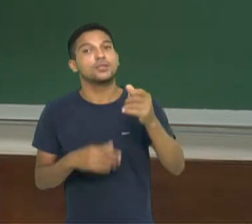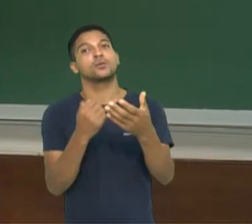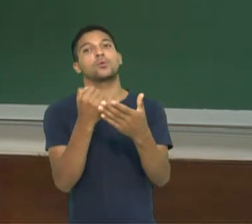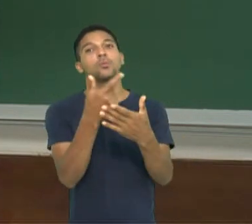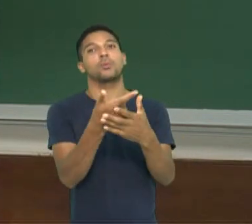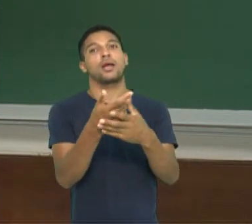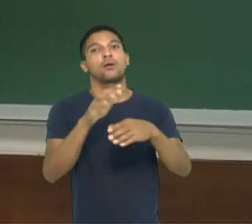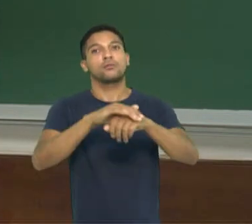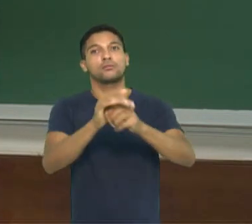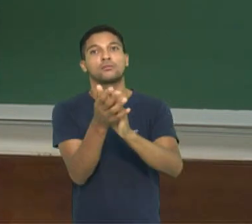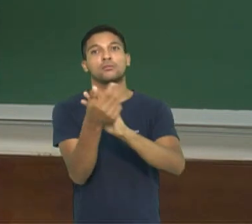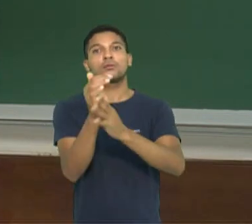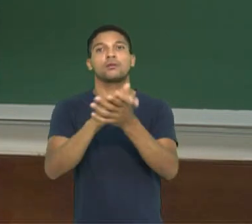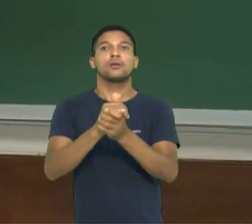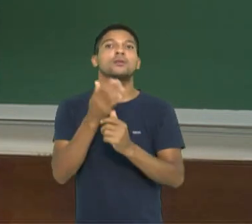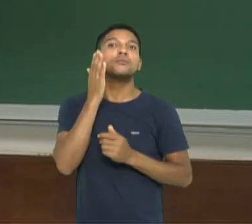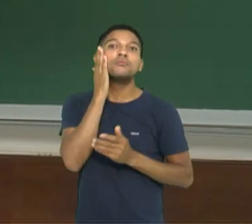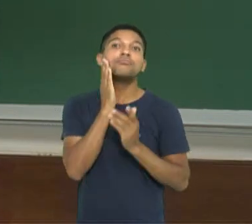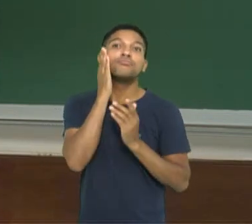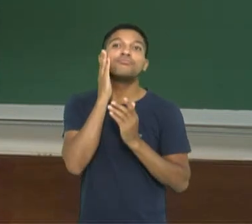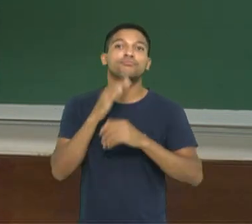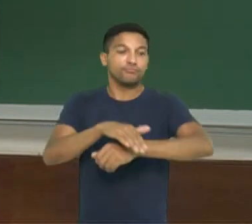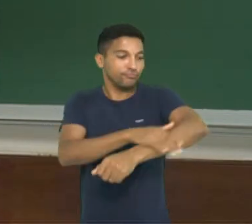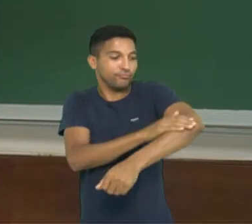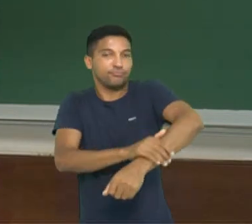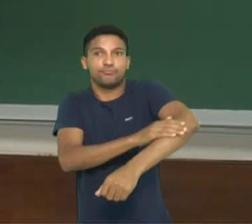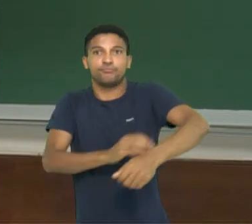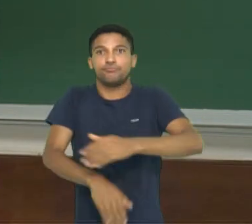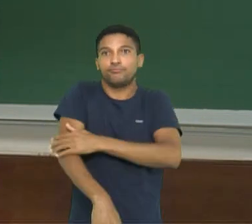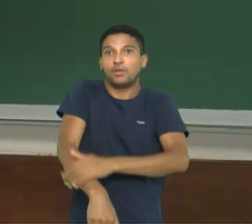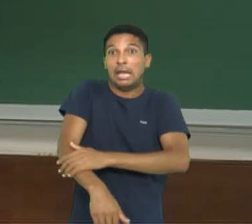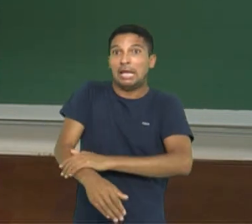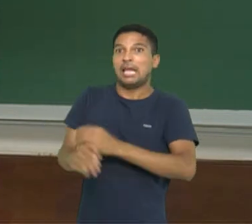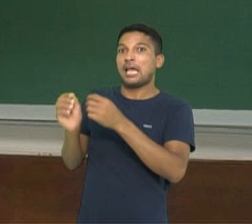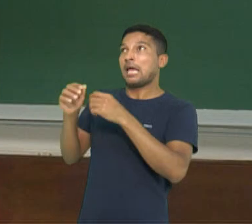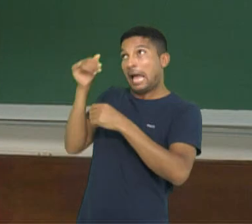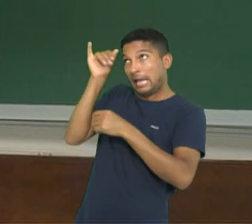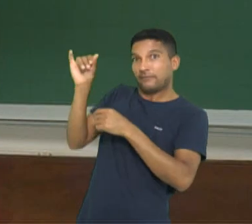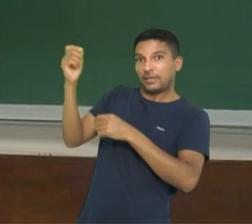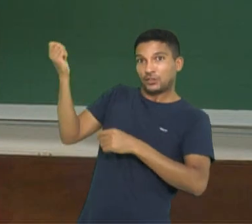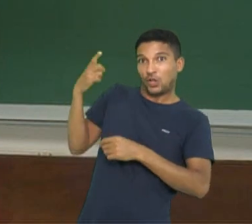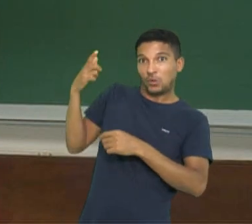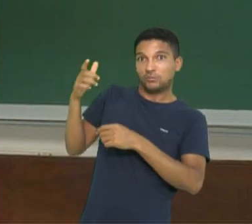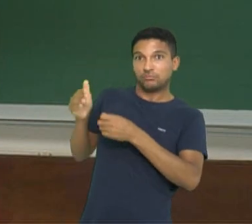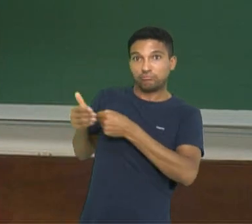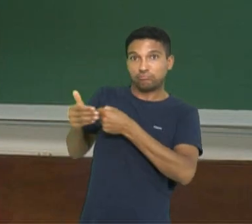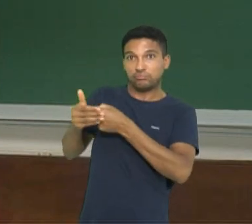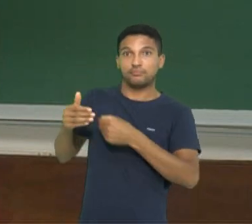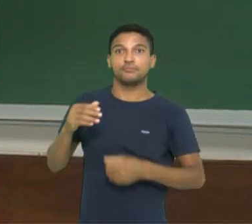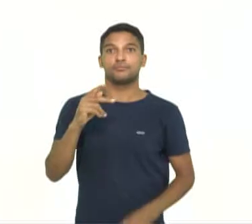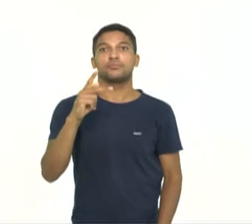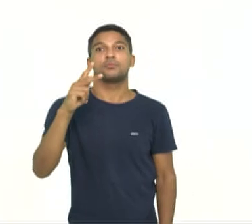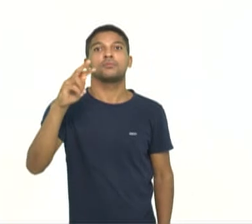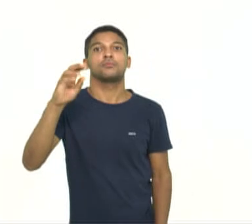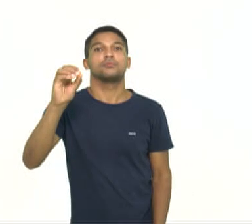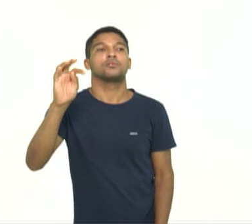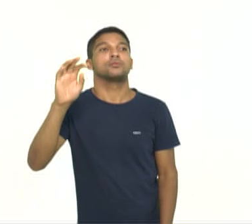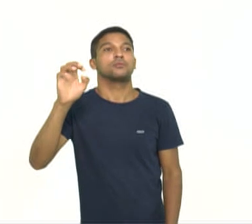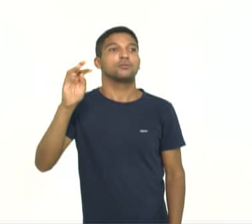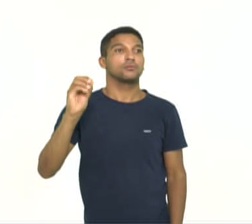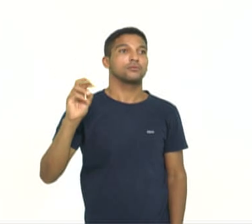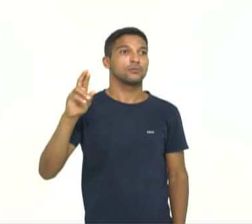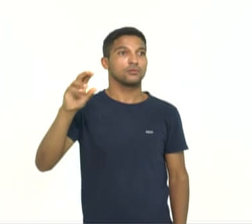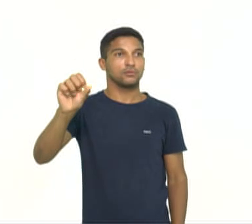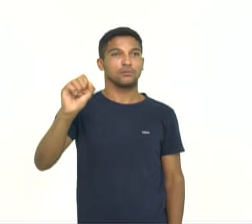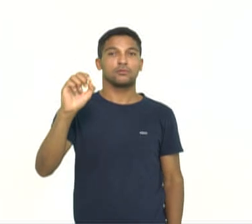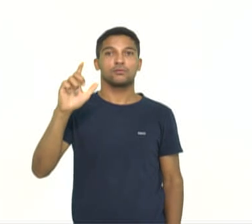decidir, o verbo ir e ainda tem ali o verbo comprar também, né? Então, o que eu peço agora no terceiro exercício da nossa aula?